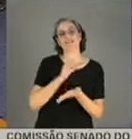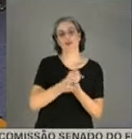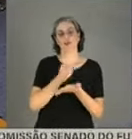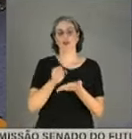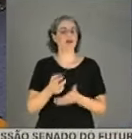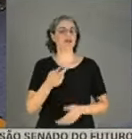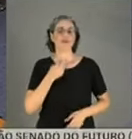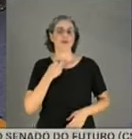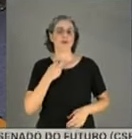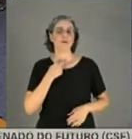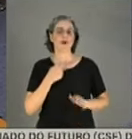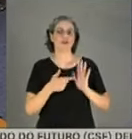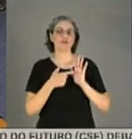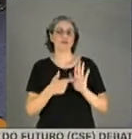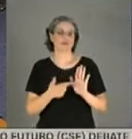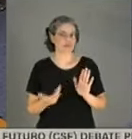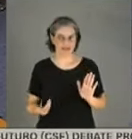podiam mostrar a cara.